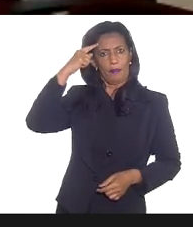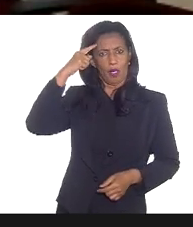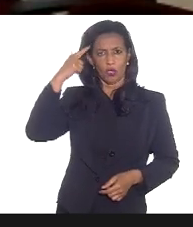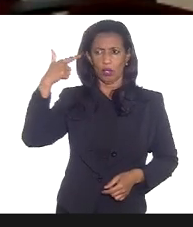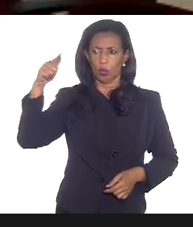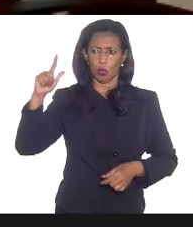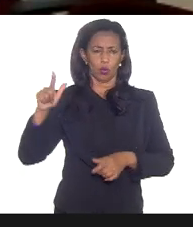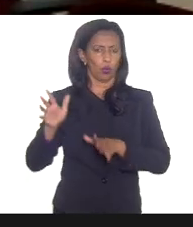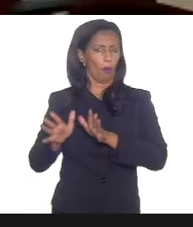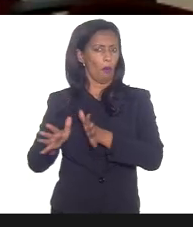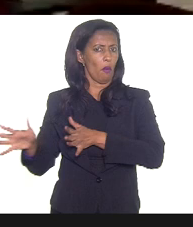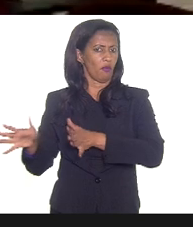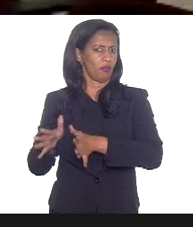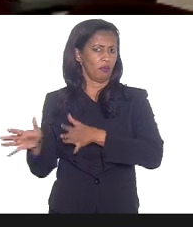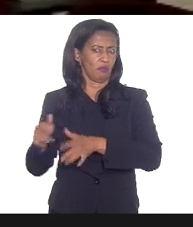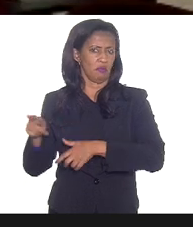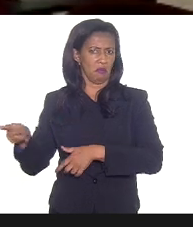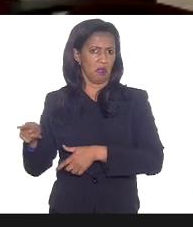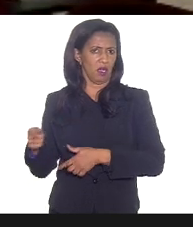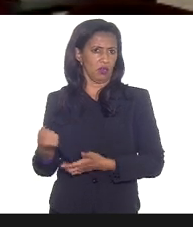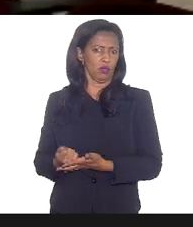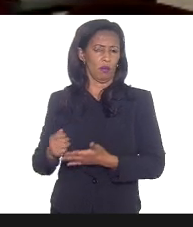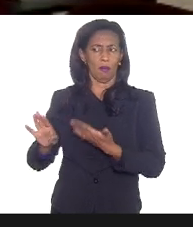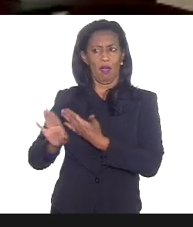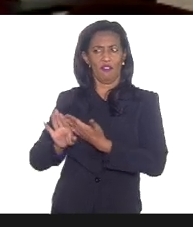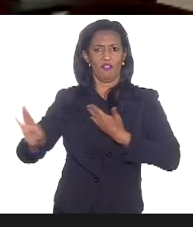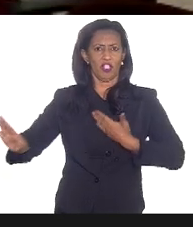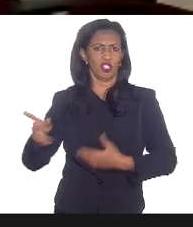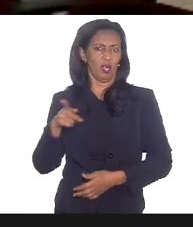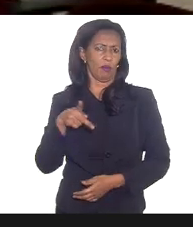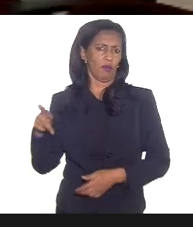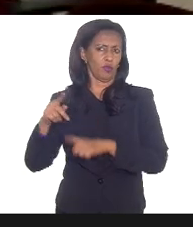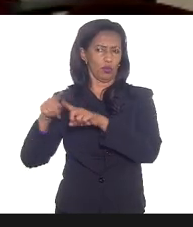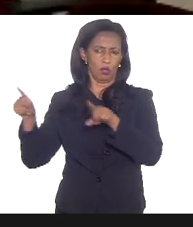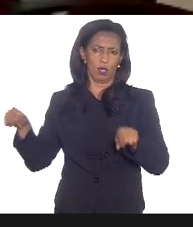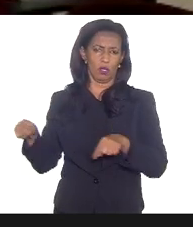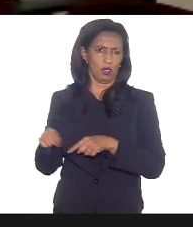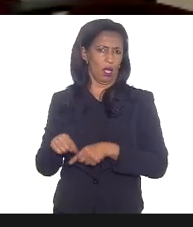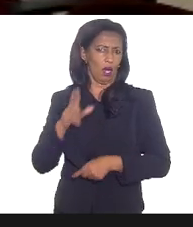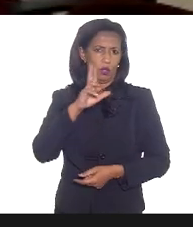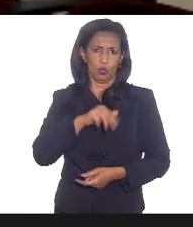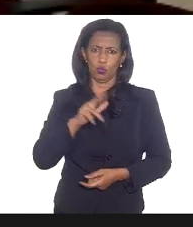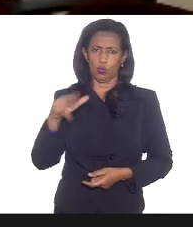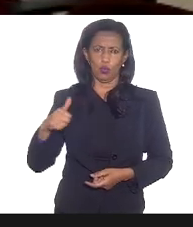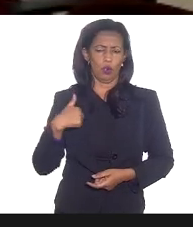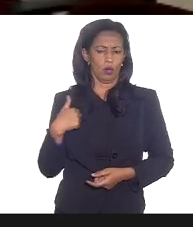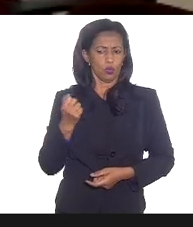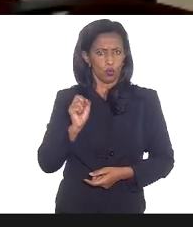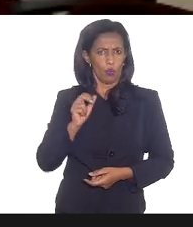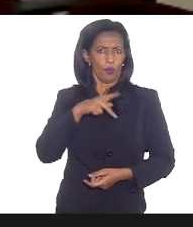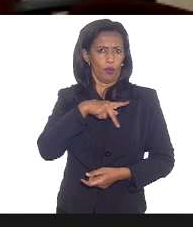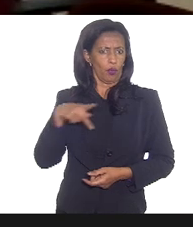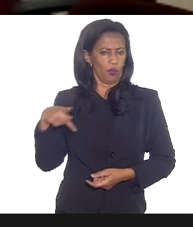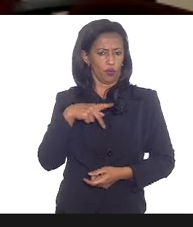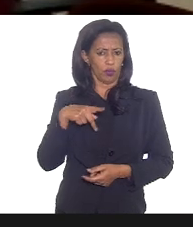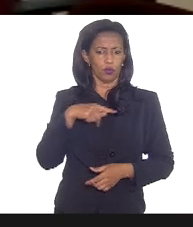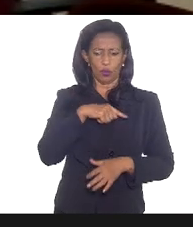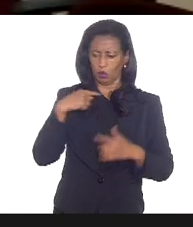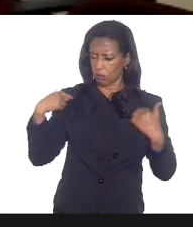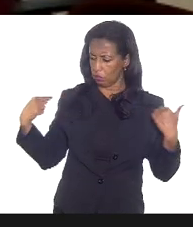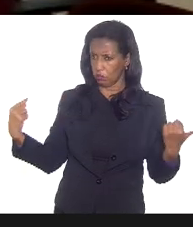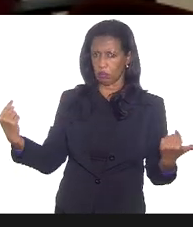qualquer movimento na educação que não abarcasse os professores, né? Nós somos professores e queremos isso, professora Joilza